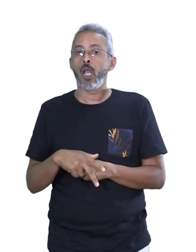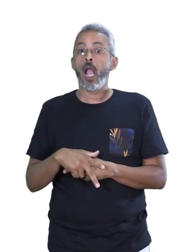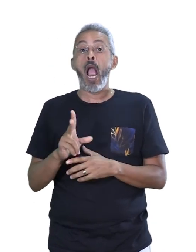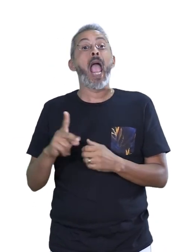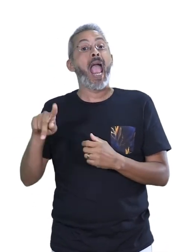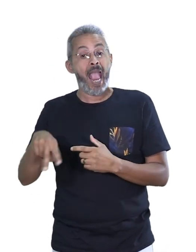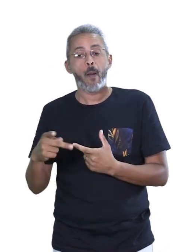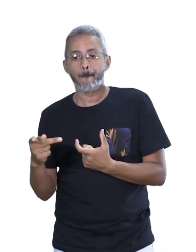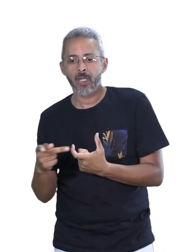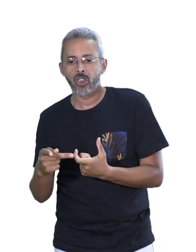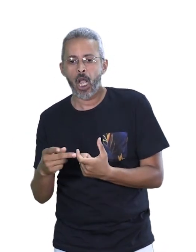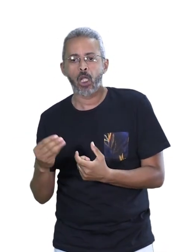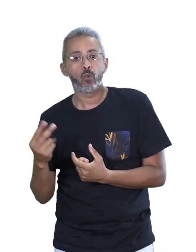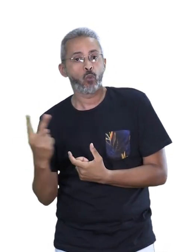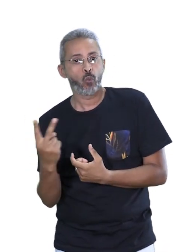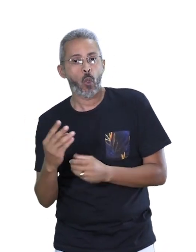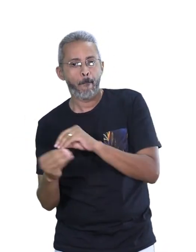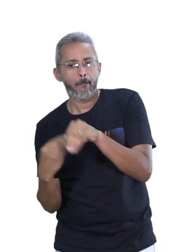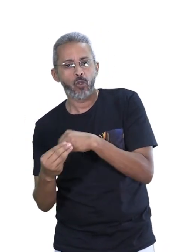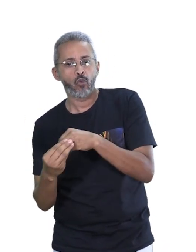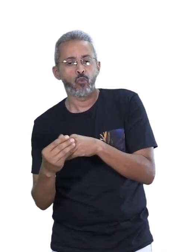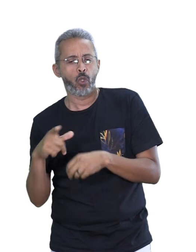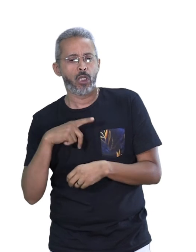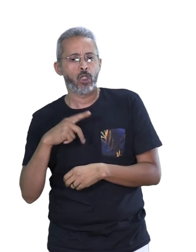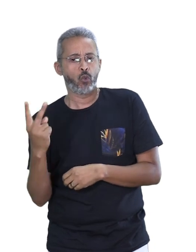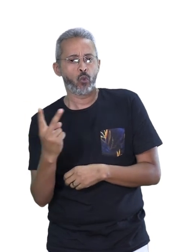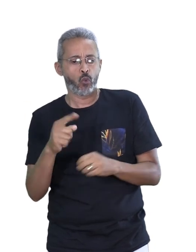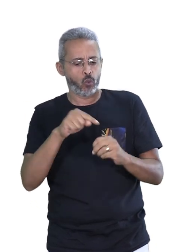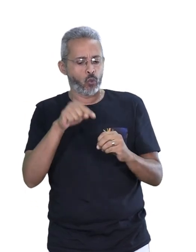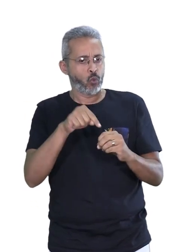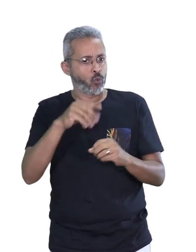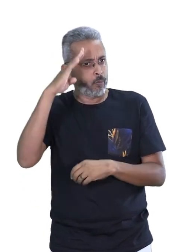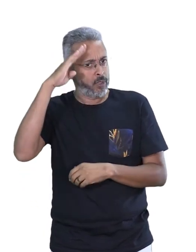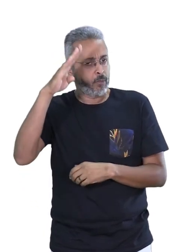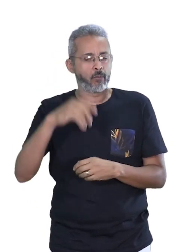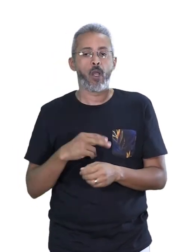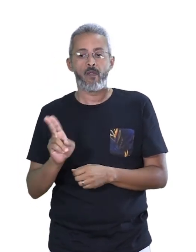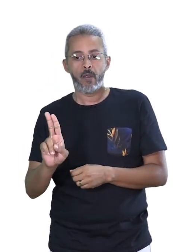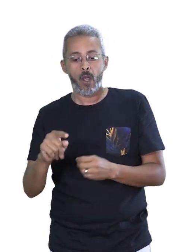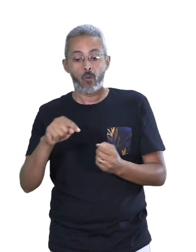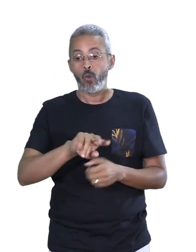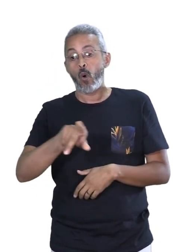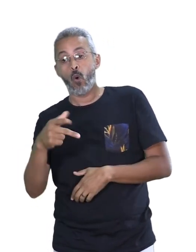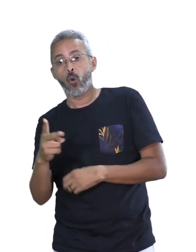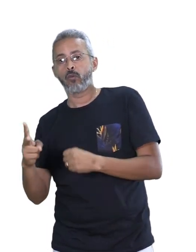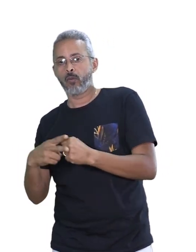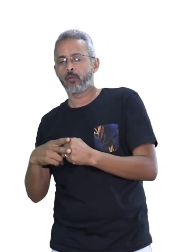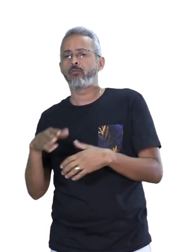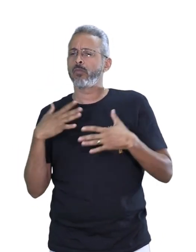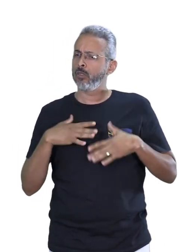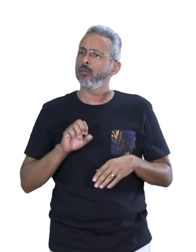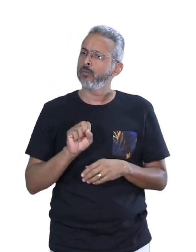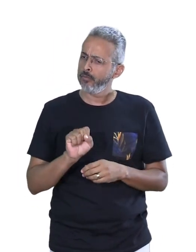em um predicado misto, ou seja, há 2 núcleos principais, um nominal, outro